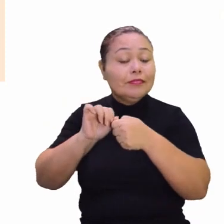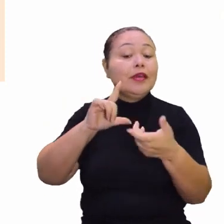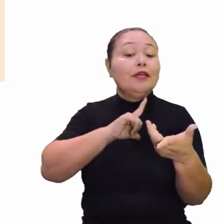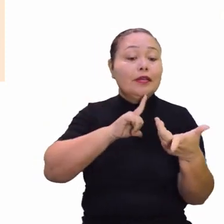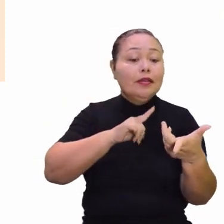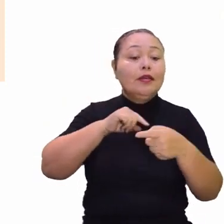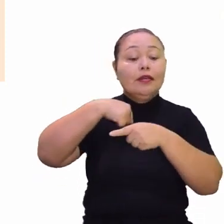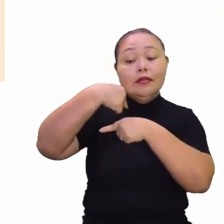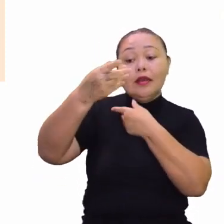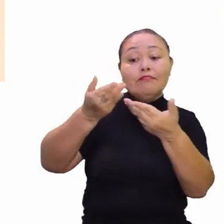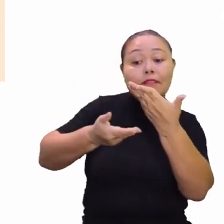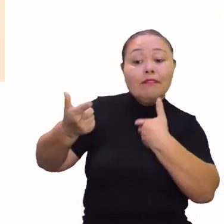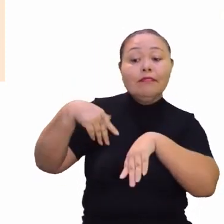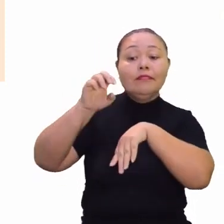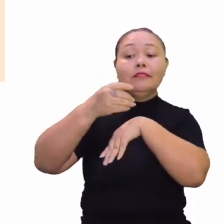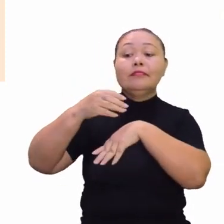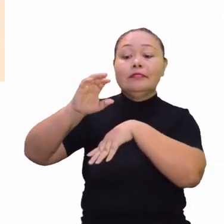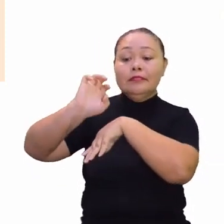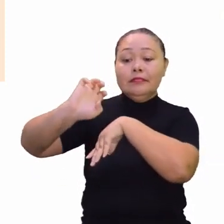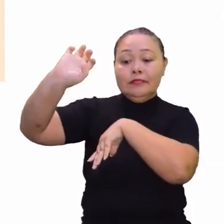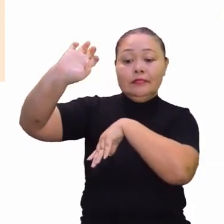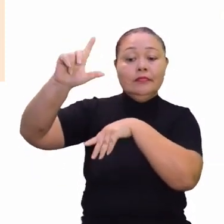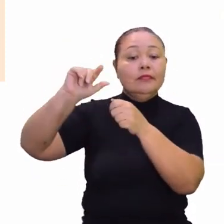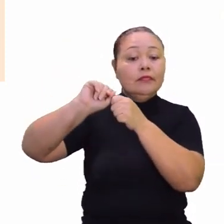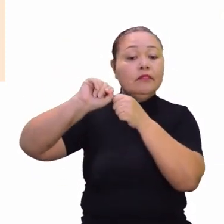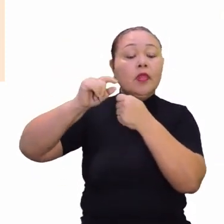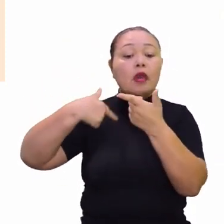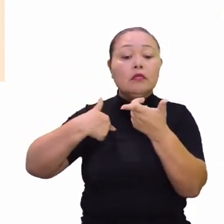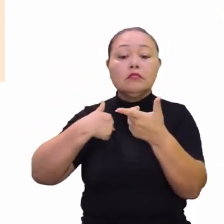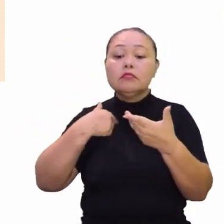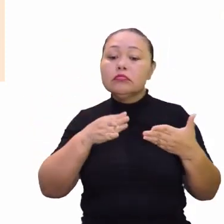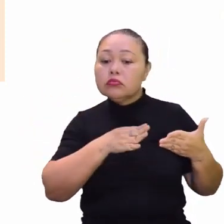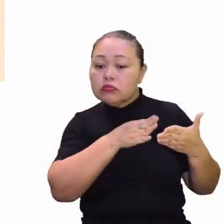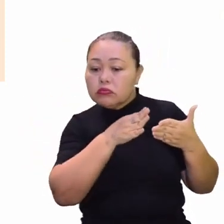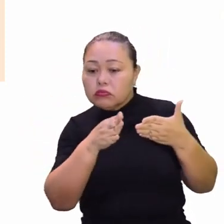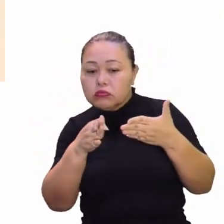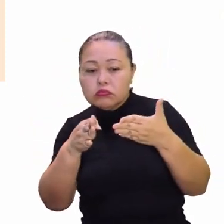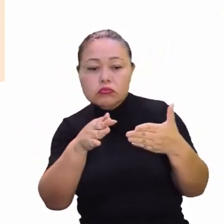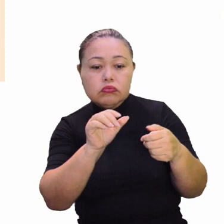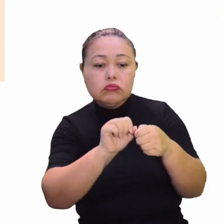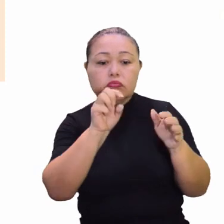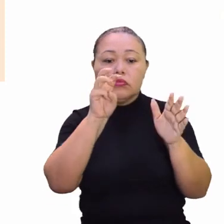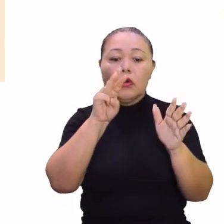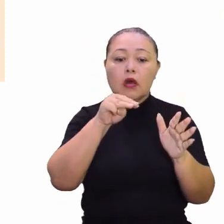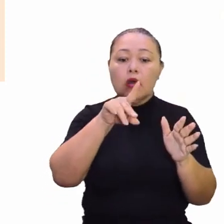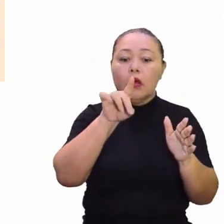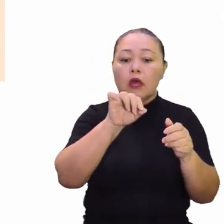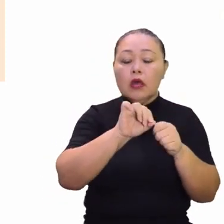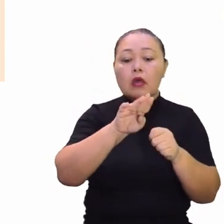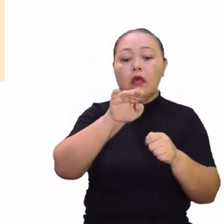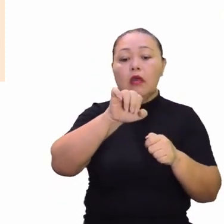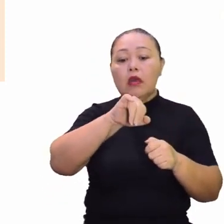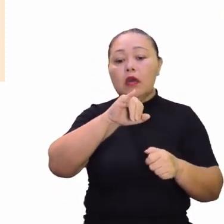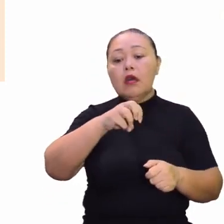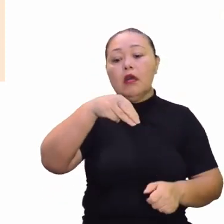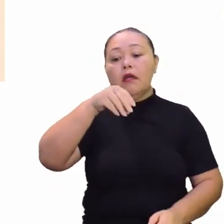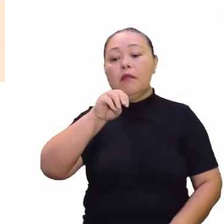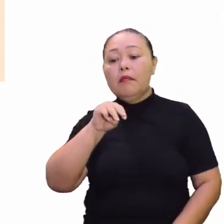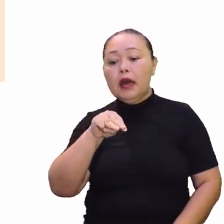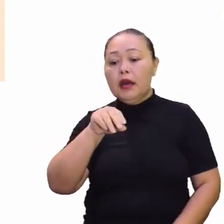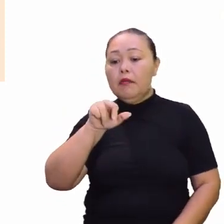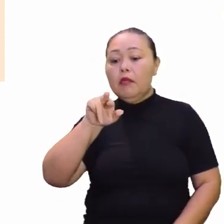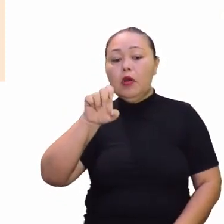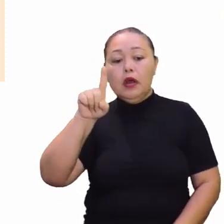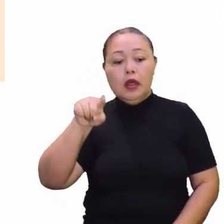comercializados com o mercado europeu. E a única alternativa seria uma rota fluvial pelos rios Madre de Deus e